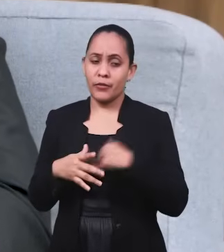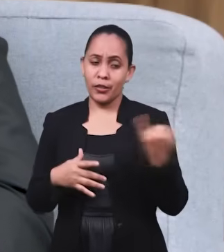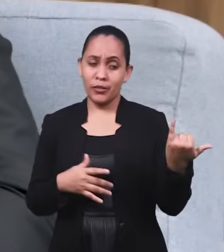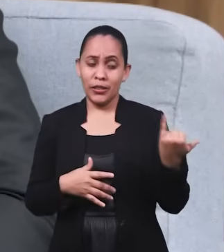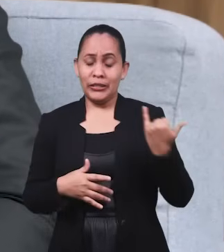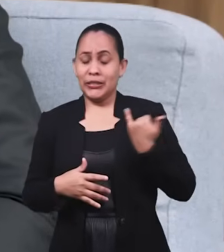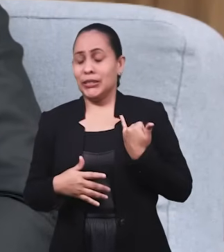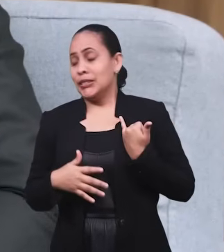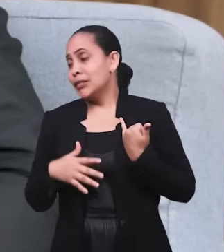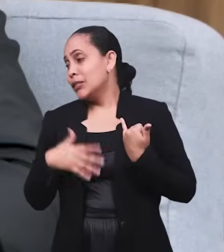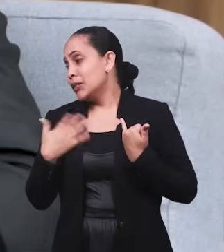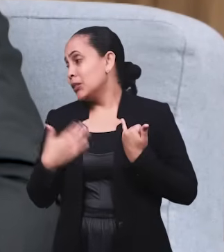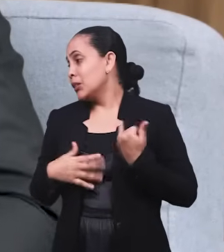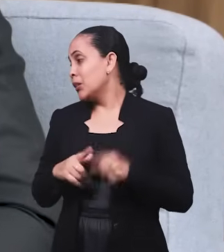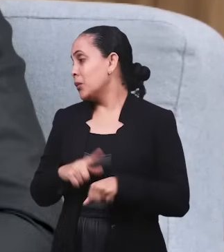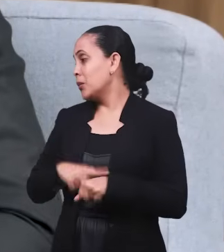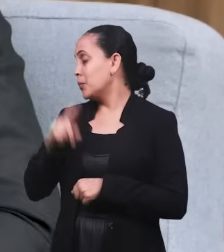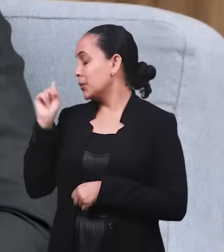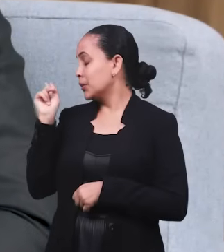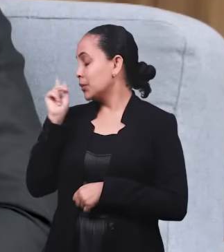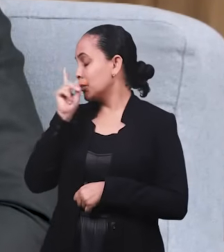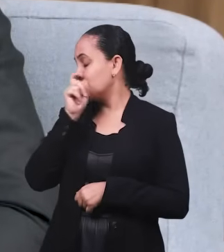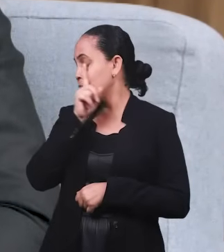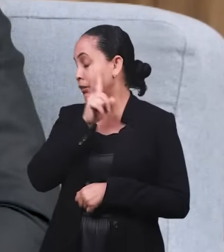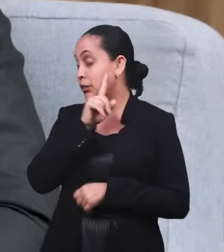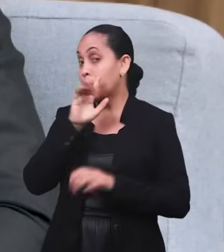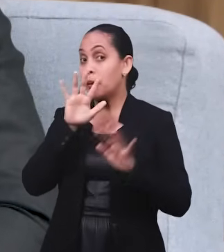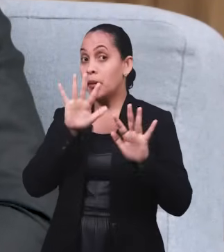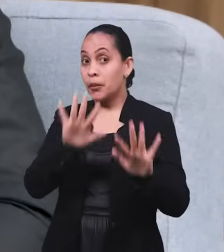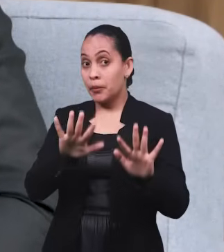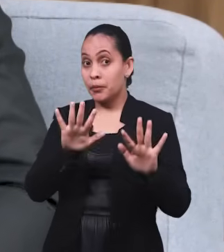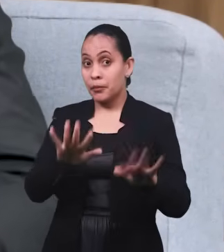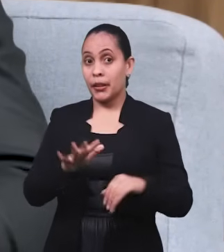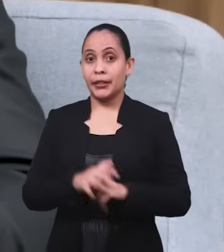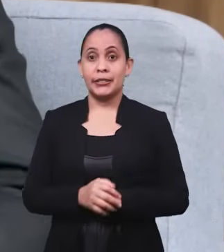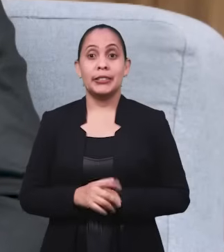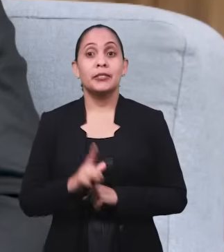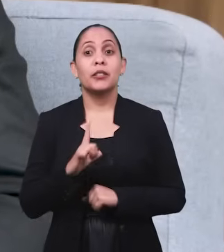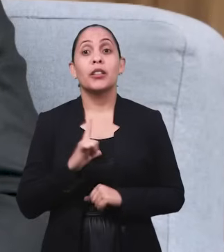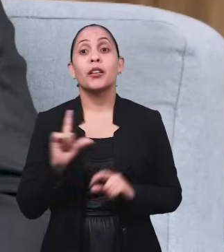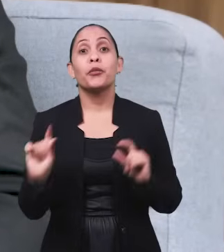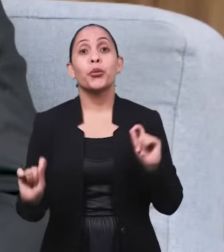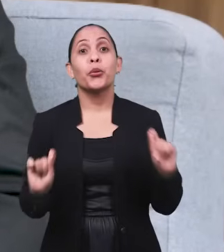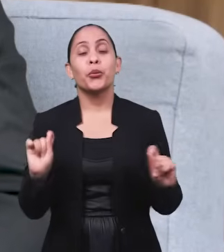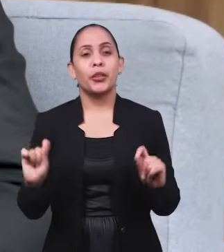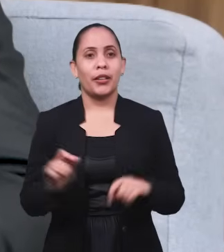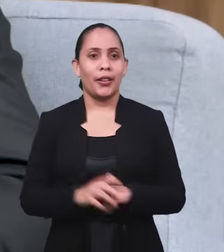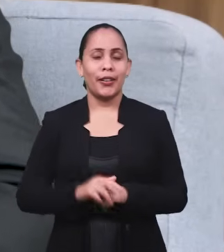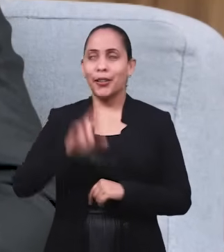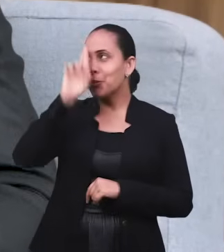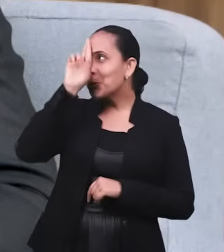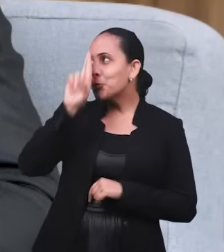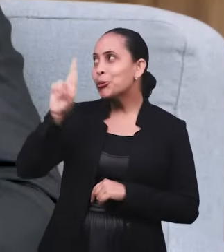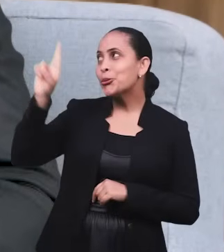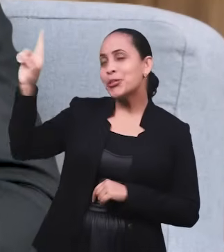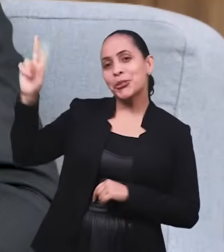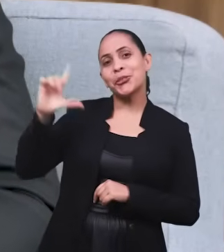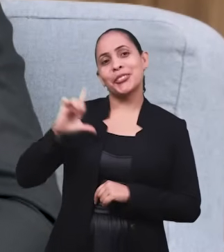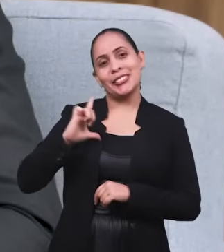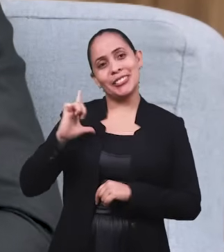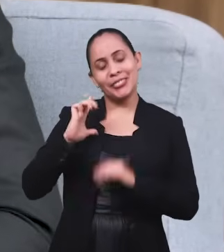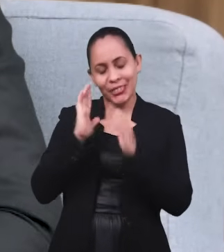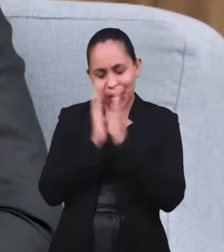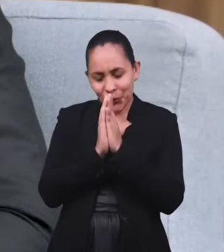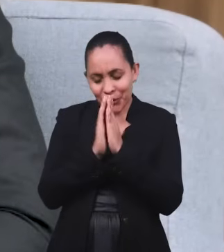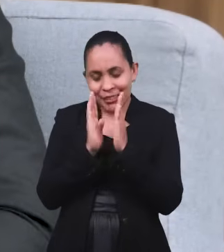dizer assim. O momento não era fácil, mas ele encontrou no Senhor, através